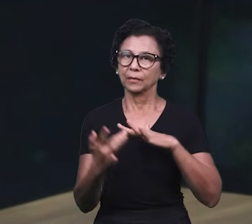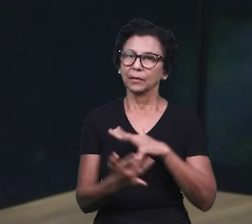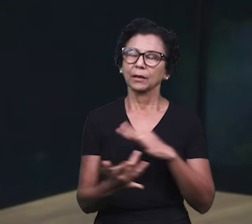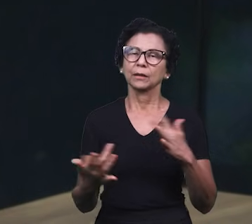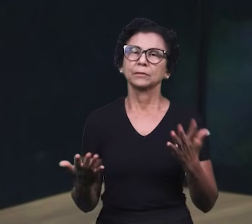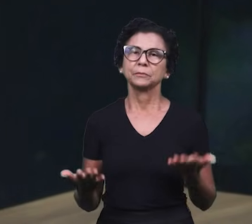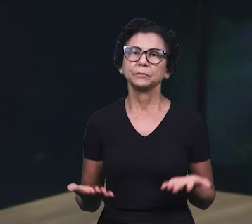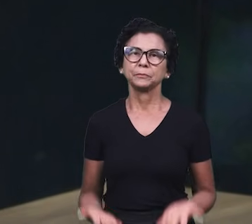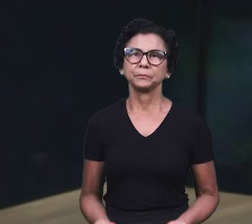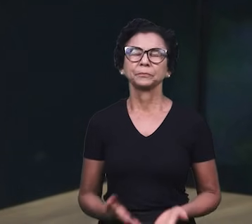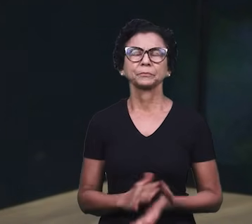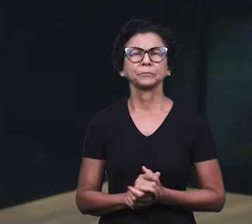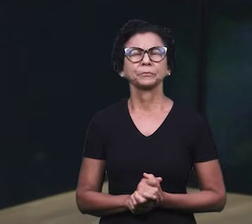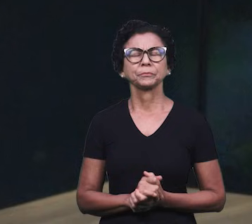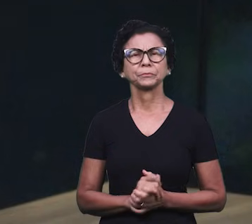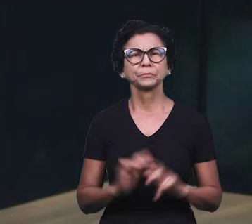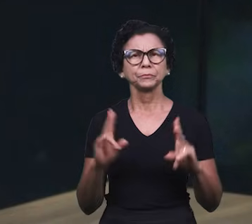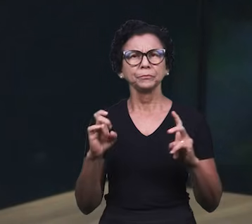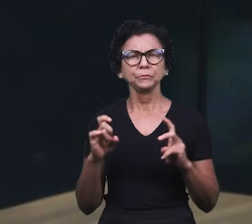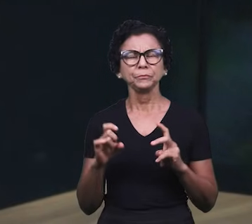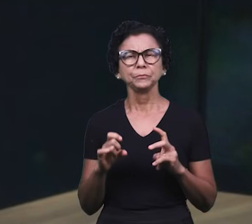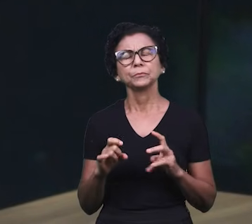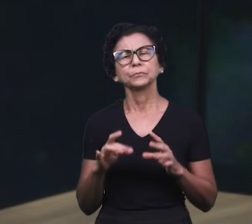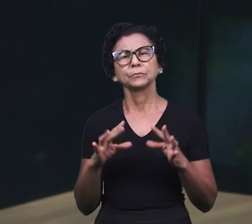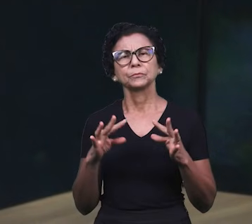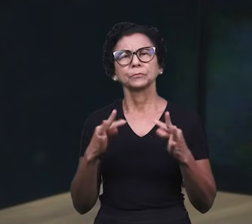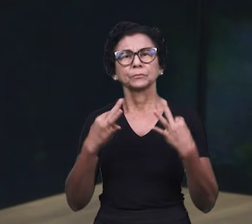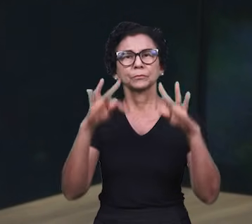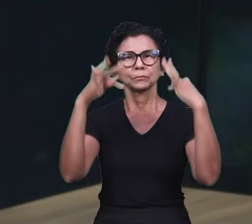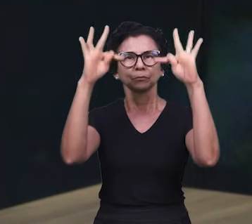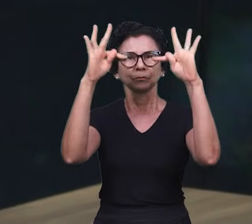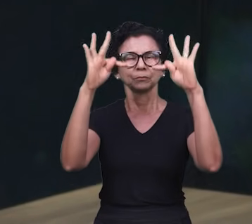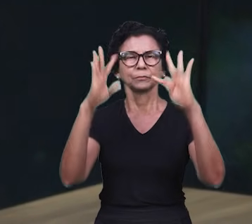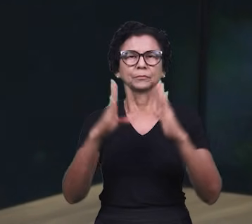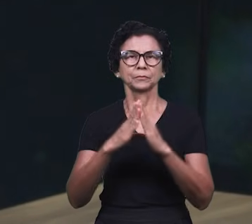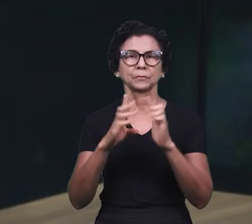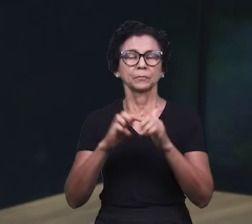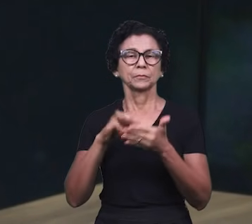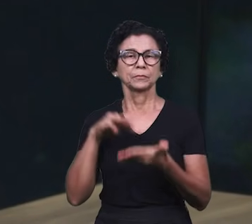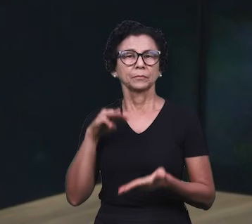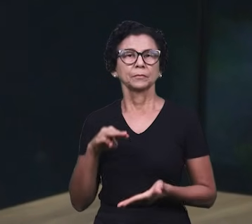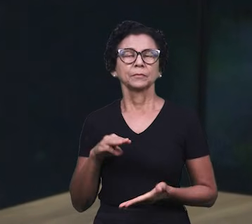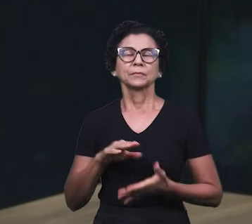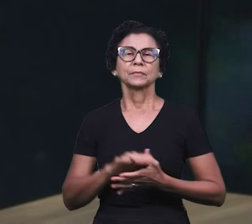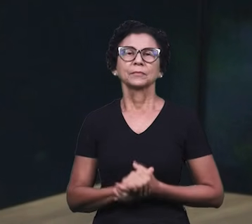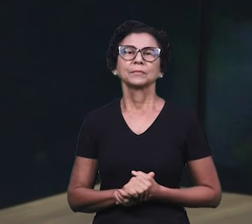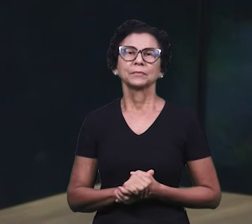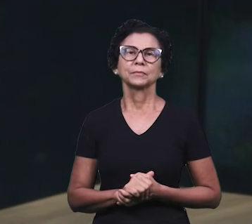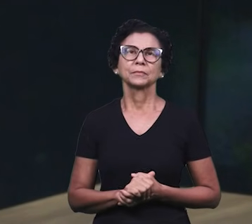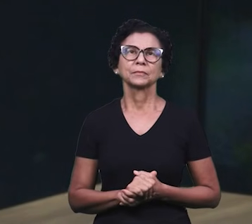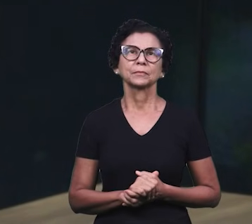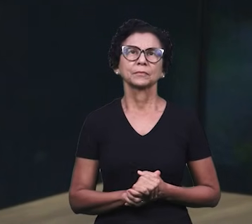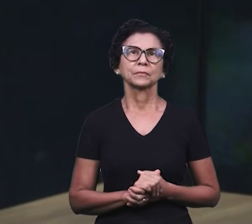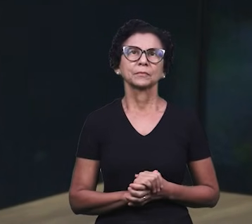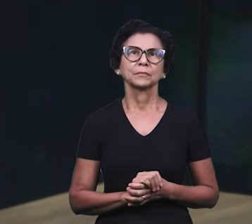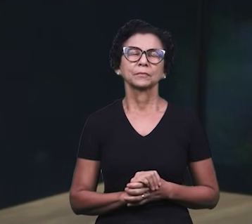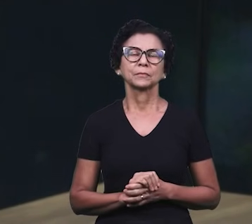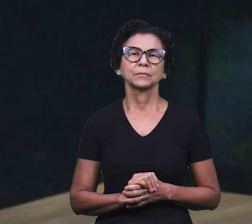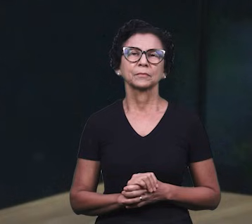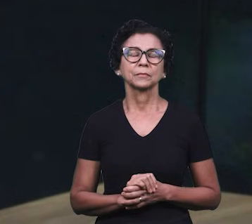onde falamos aqui das tecnologias utilizadas pela Igreja Cristã Maranata para